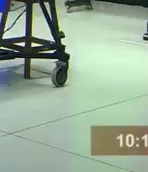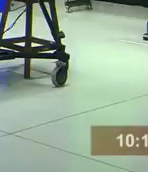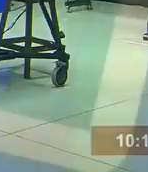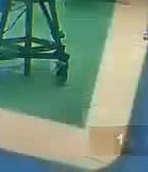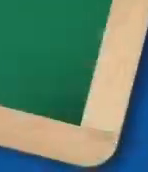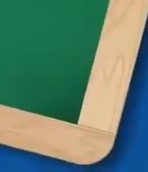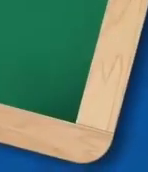né